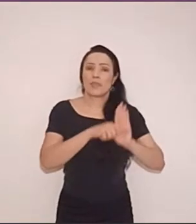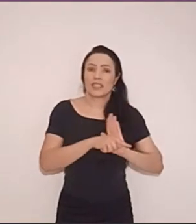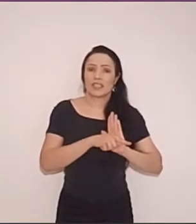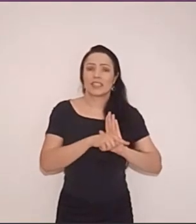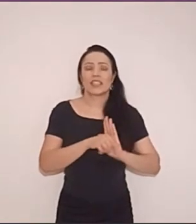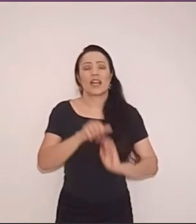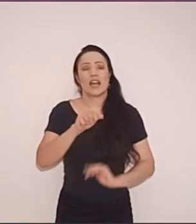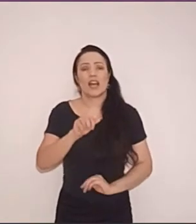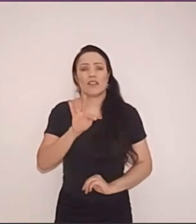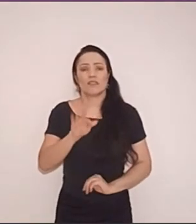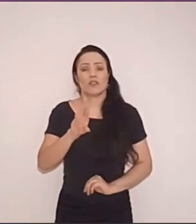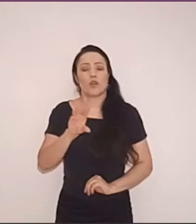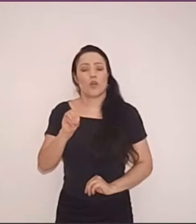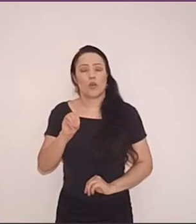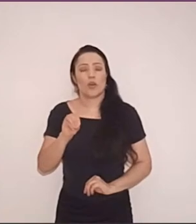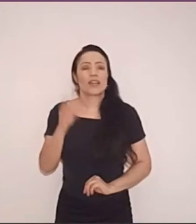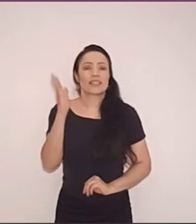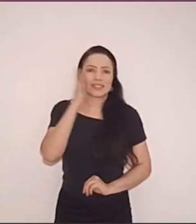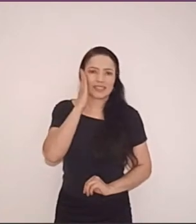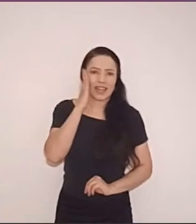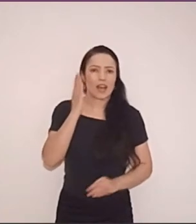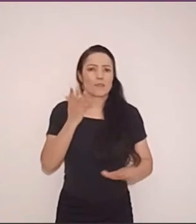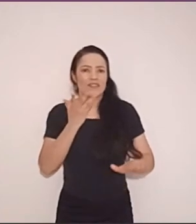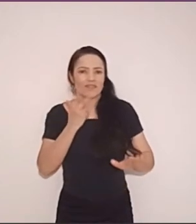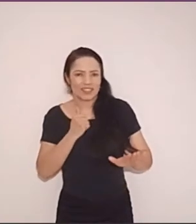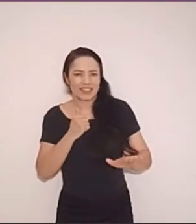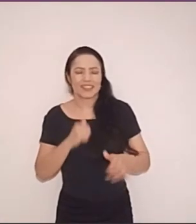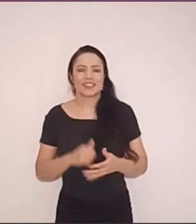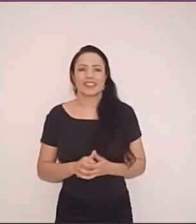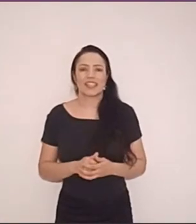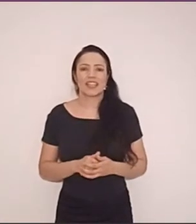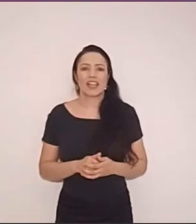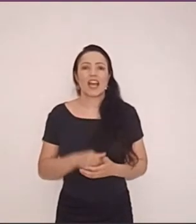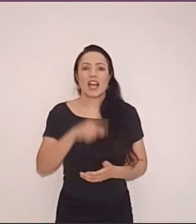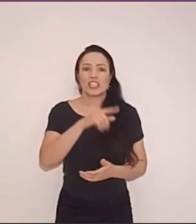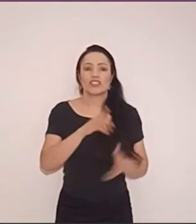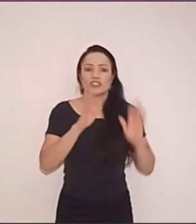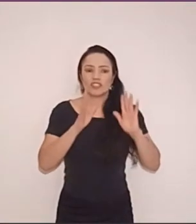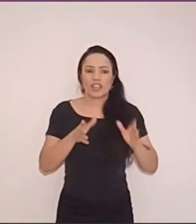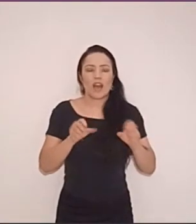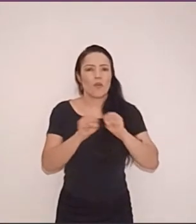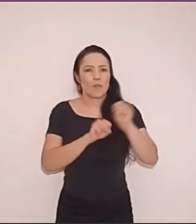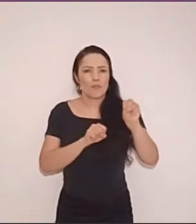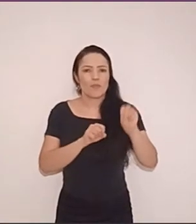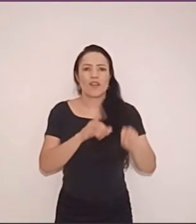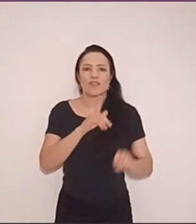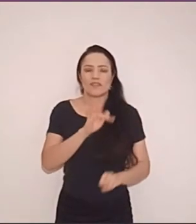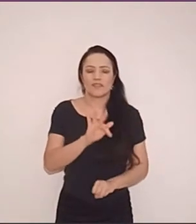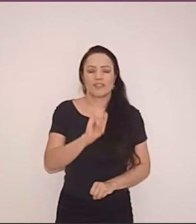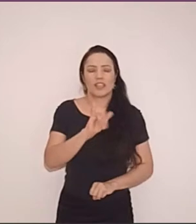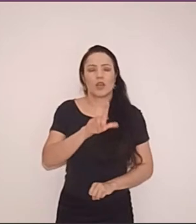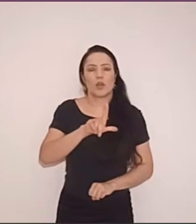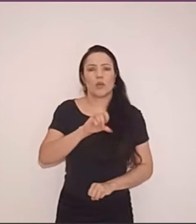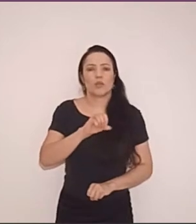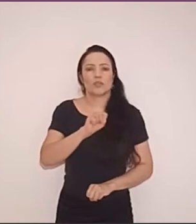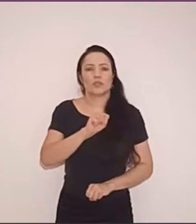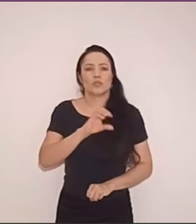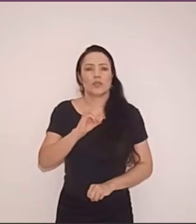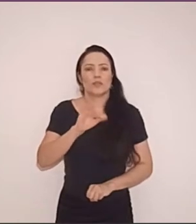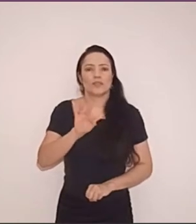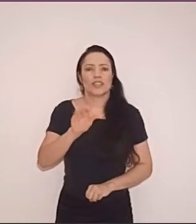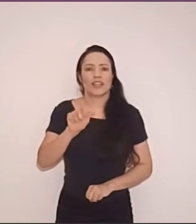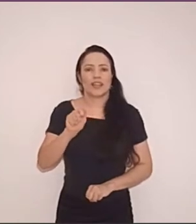fro perspectivas saberes e infâncias é doutor em filosofia pela pela UFRJ está